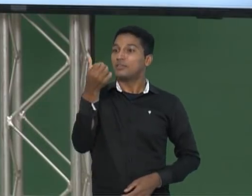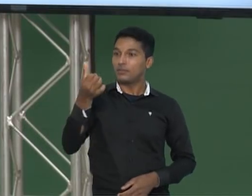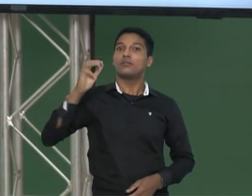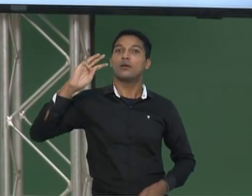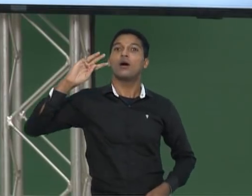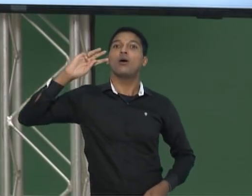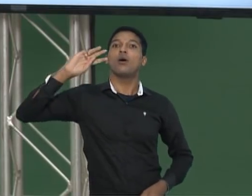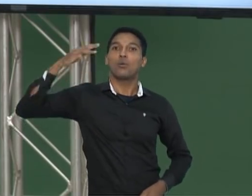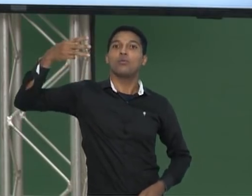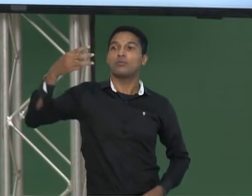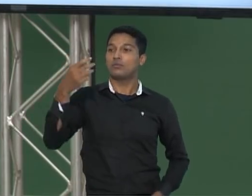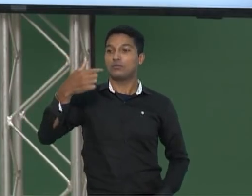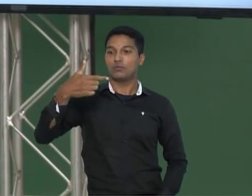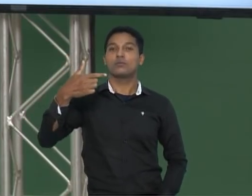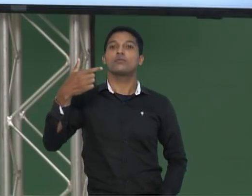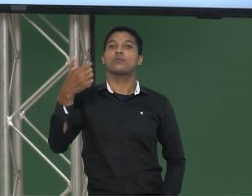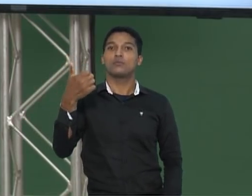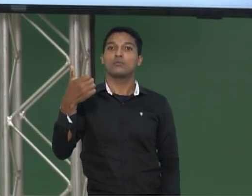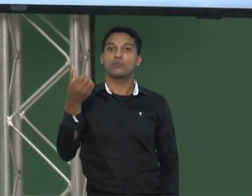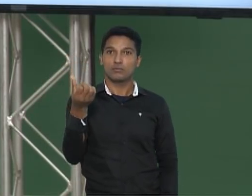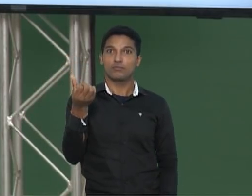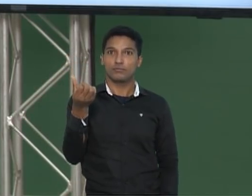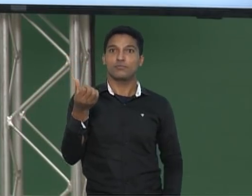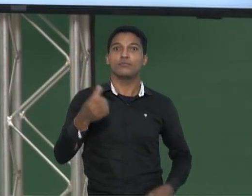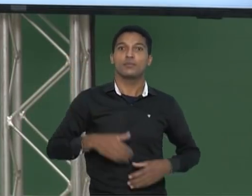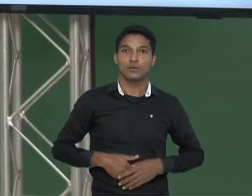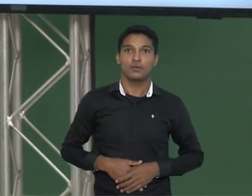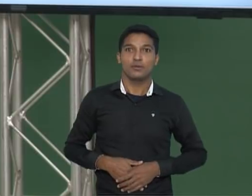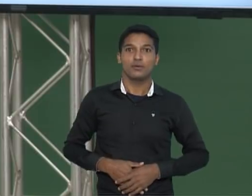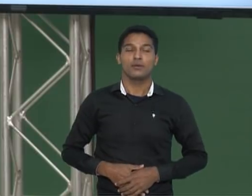dá 216.